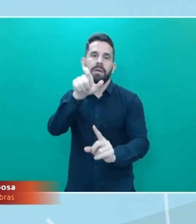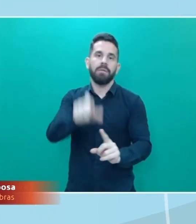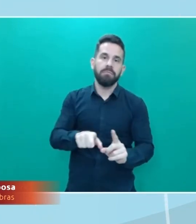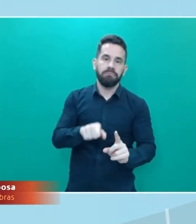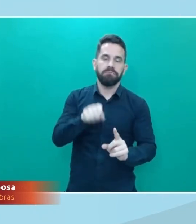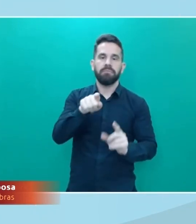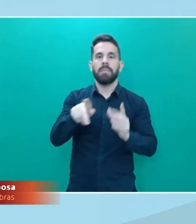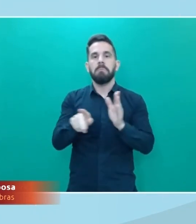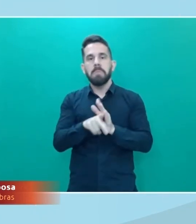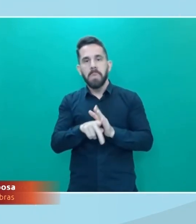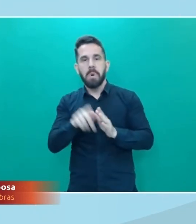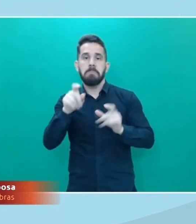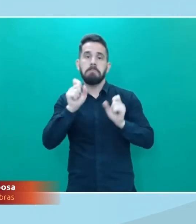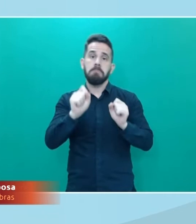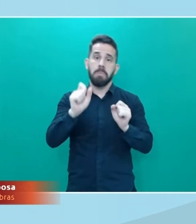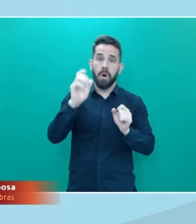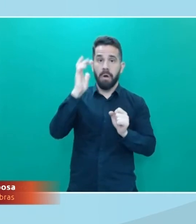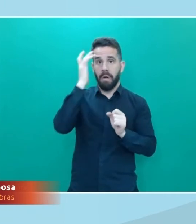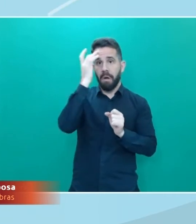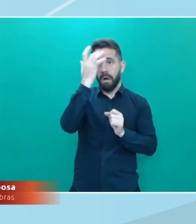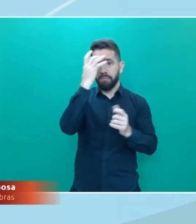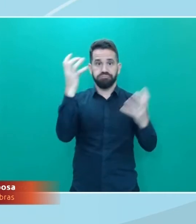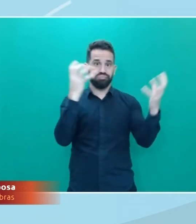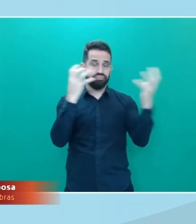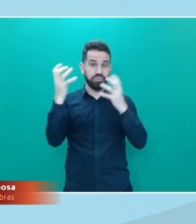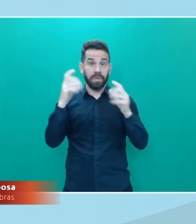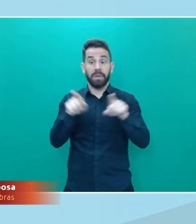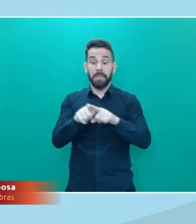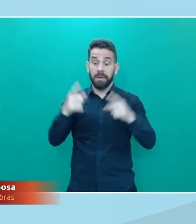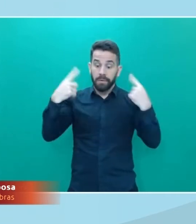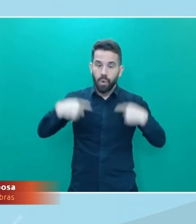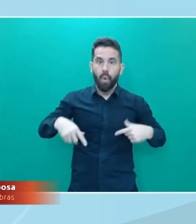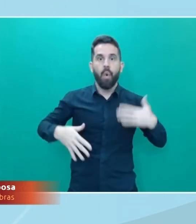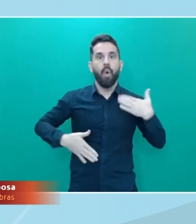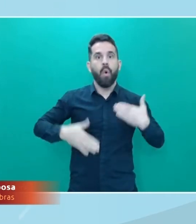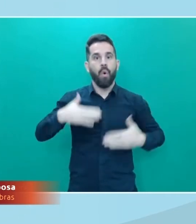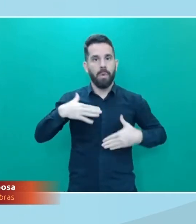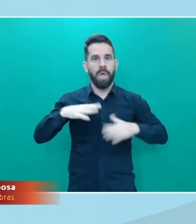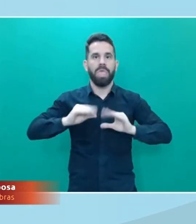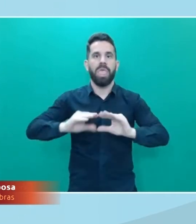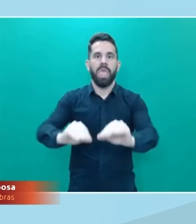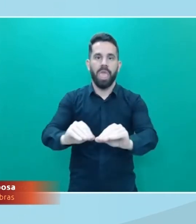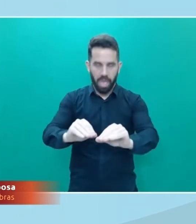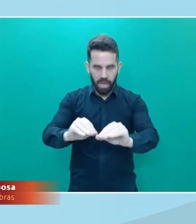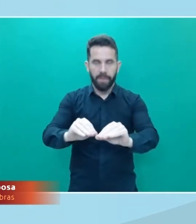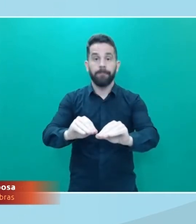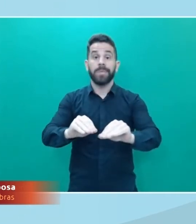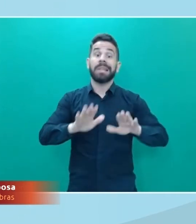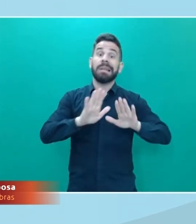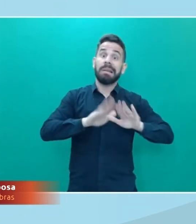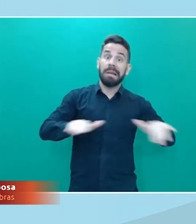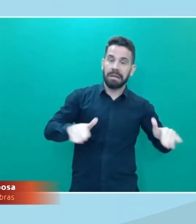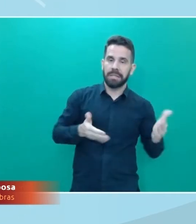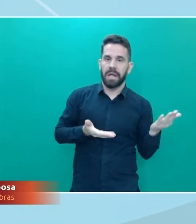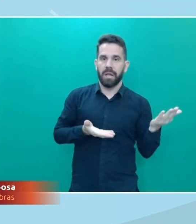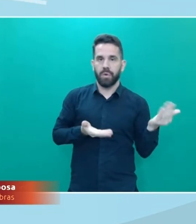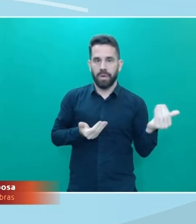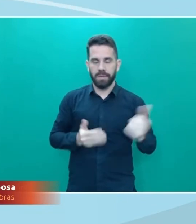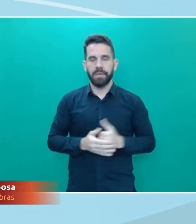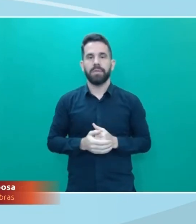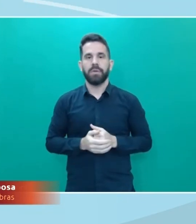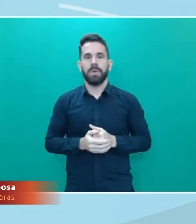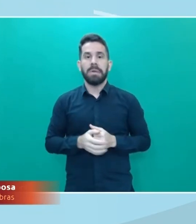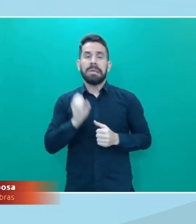infanto-juvenil. Se comparados aos dados totais do ano passado, os números do primeiro semestre de 2022